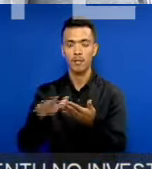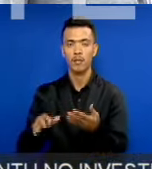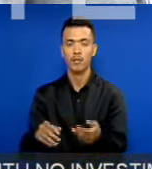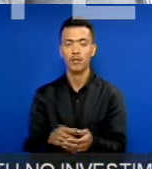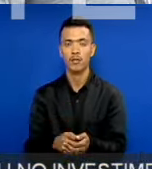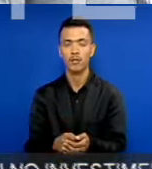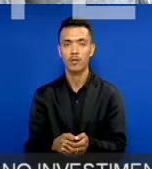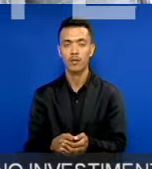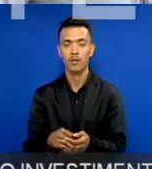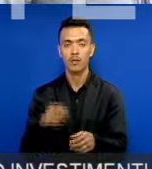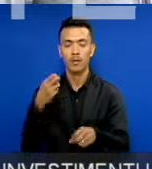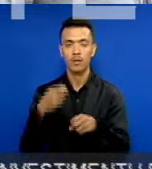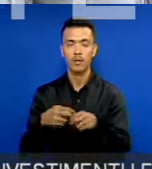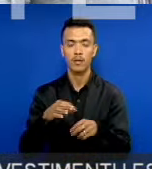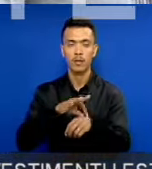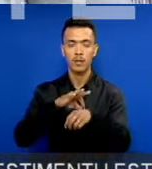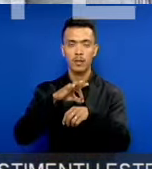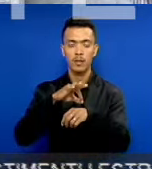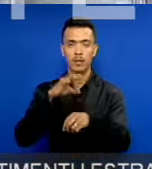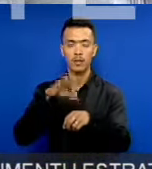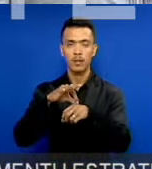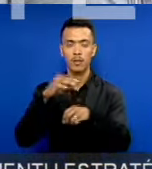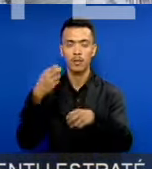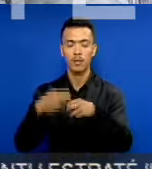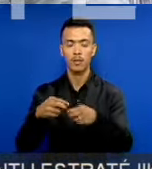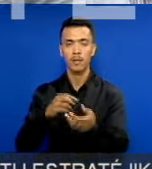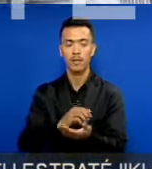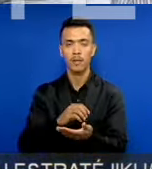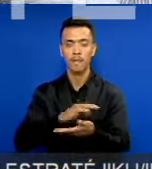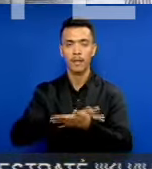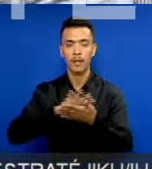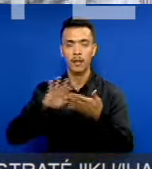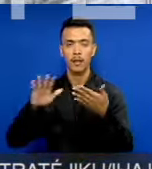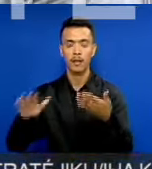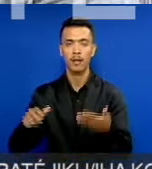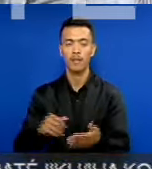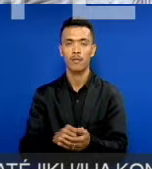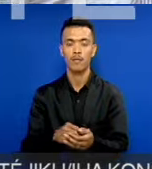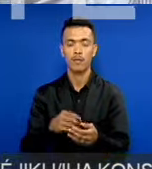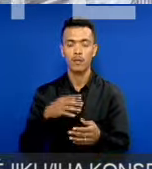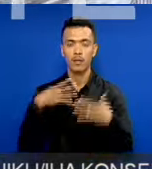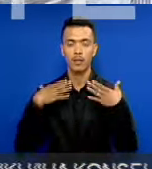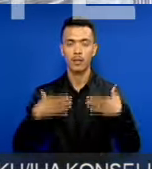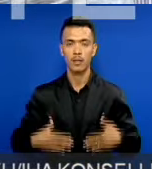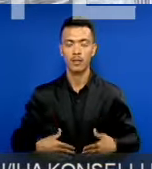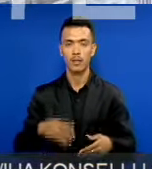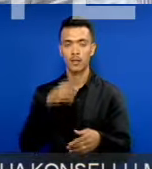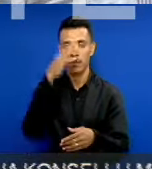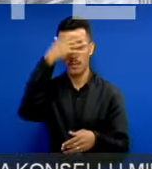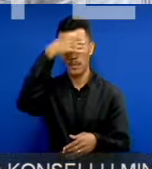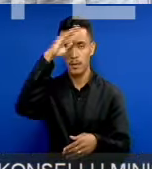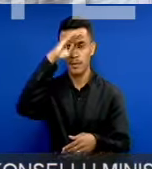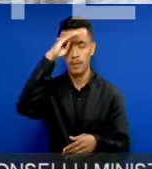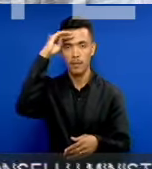cascado, com medo, e depois, ralá com bem, flek hitam, ralo e sim ser a caçar, né, ralo soto, e depois, e sim